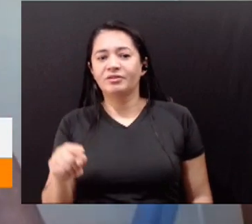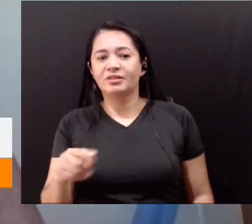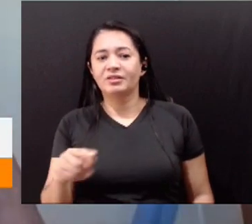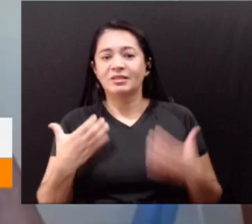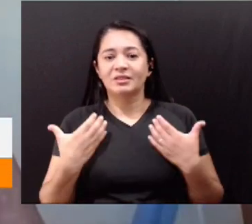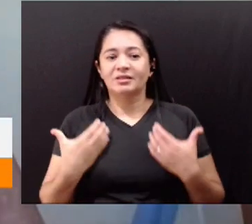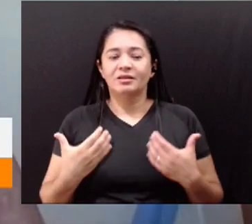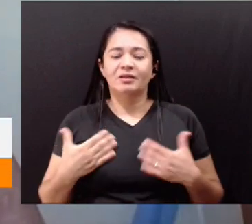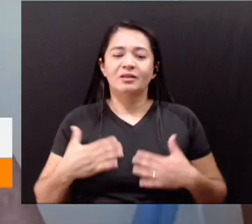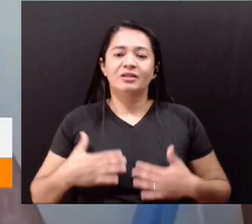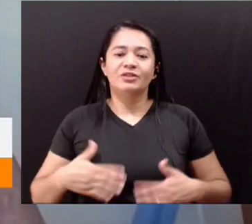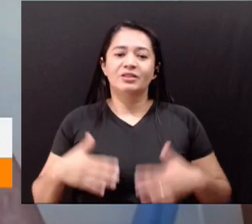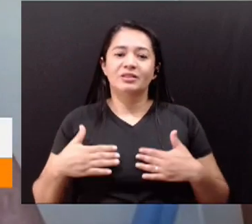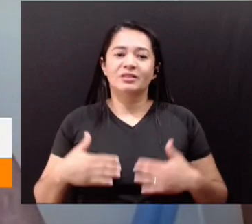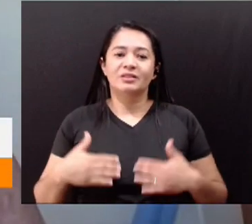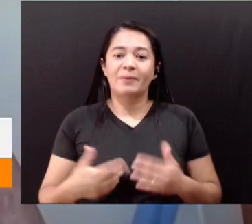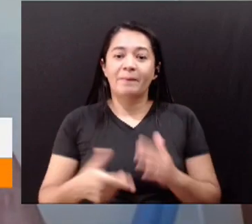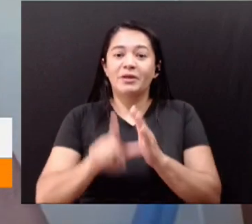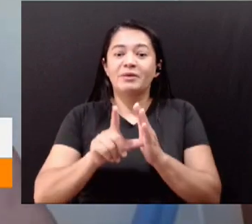cansado antes.